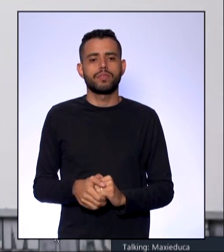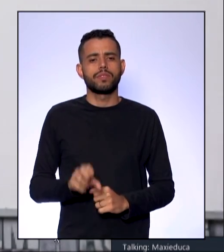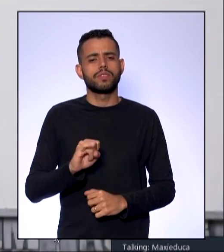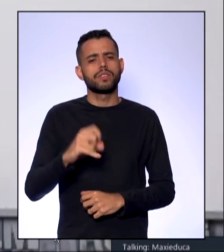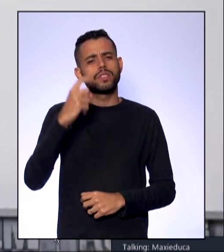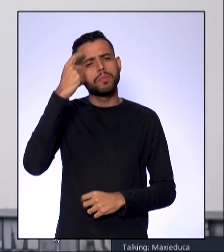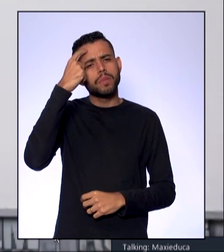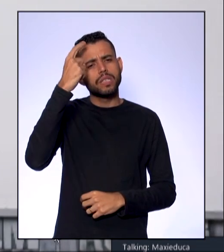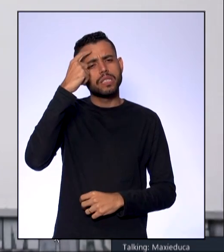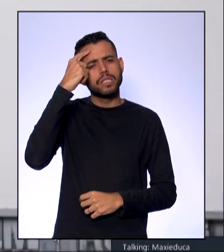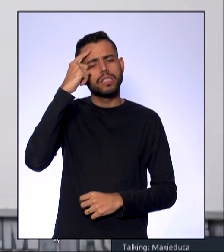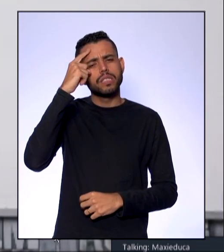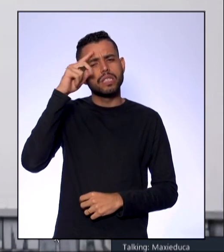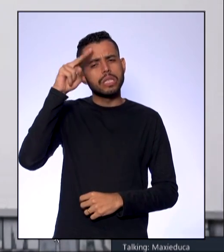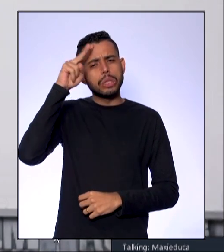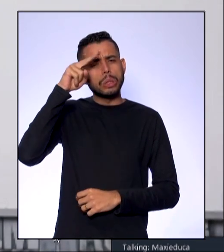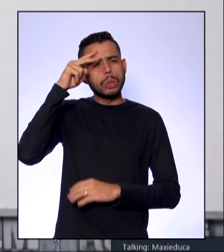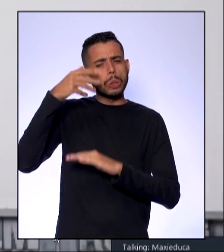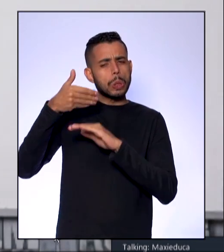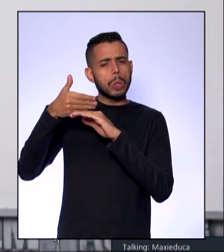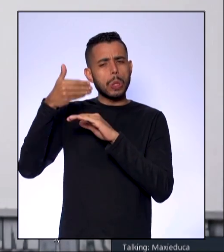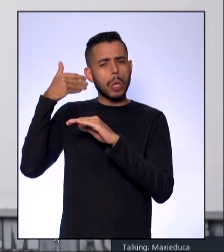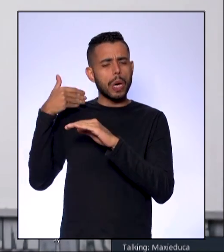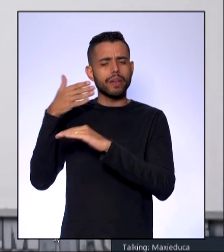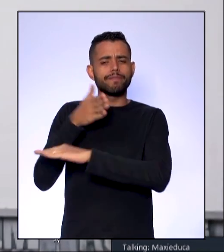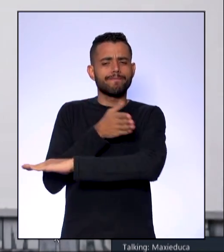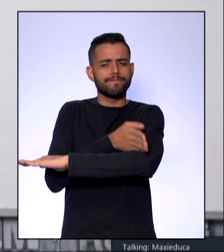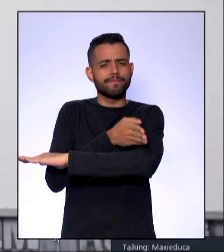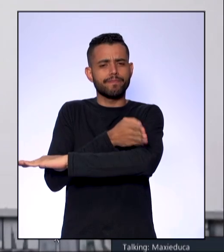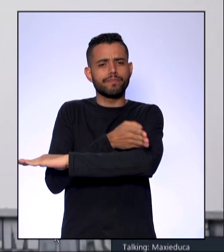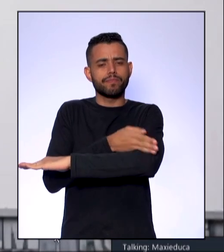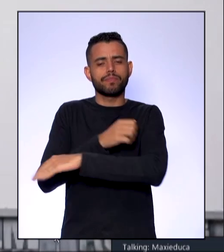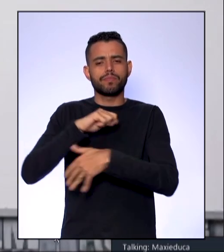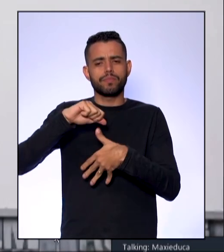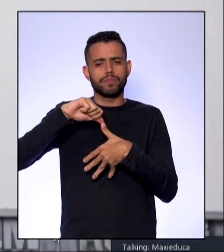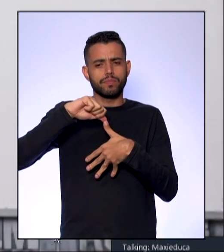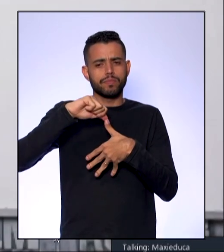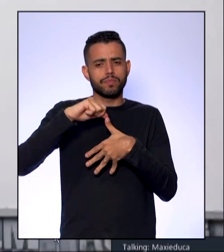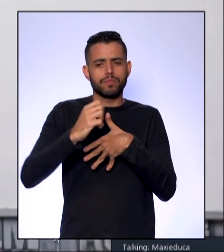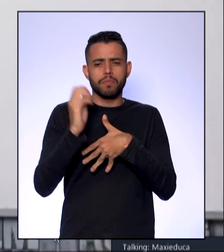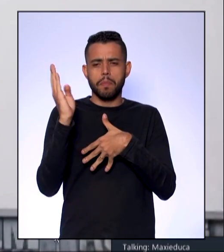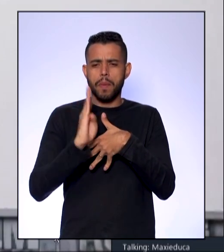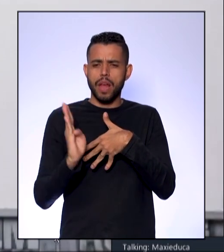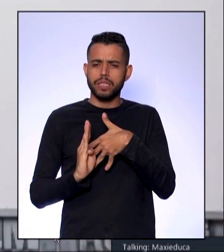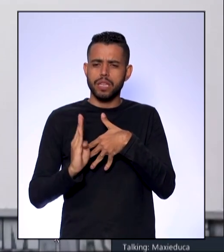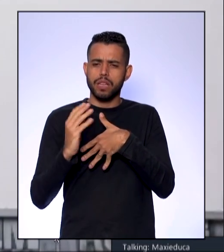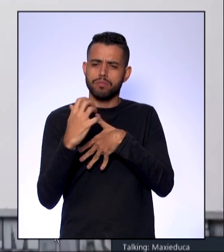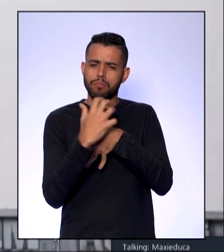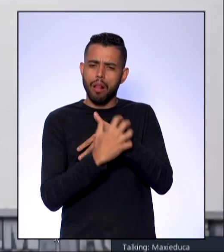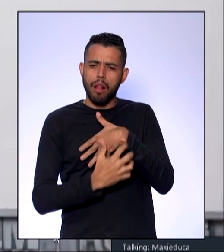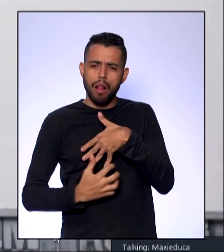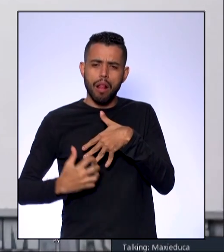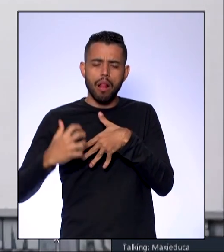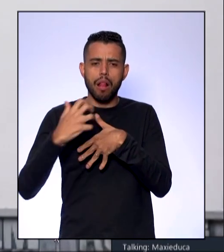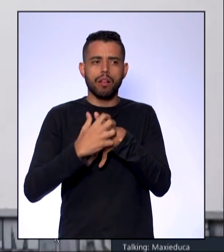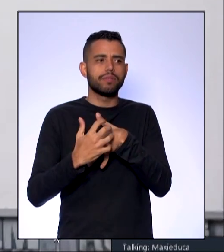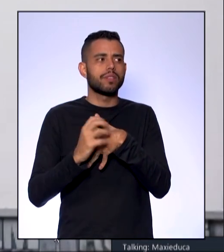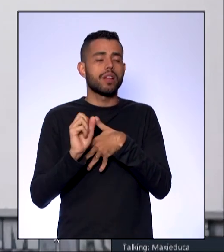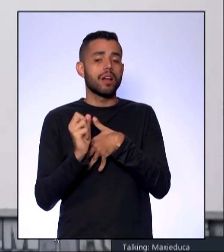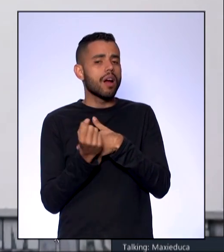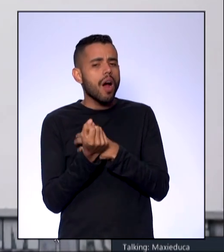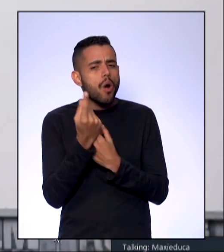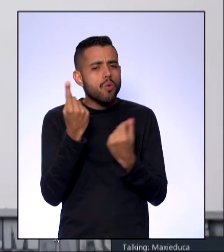em pré-história, tá? Sul-americana, brasileira, regional, alguns detalhes têm que